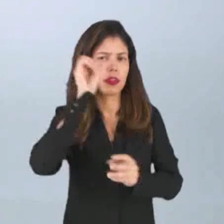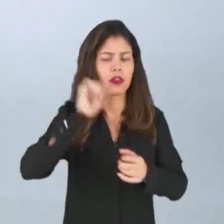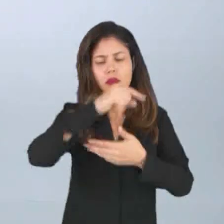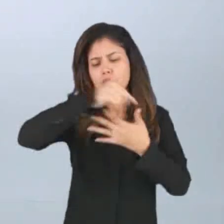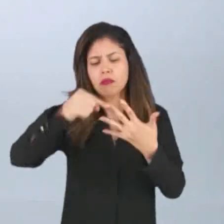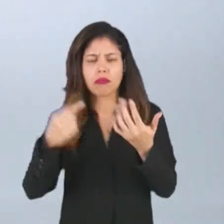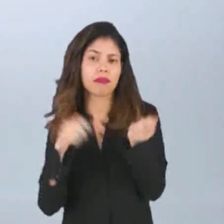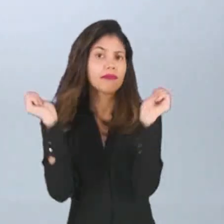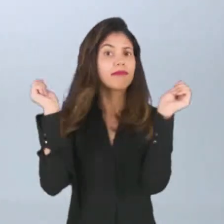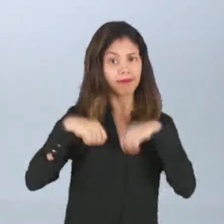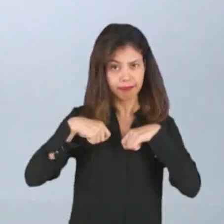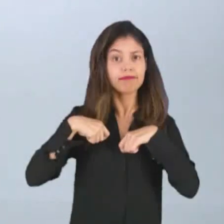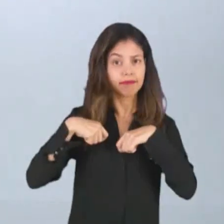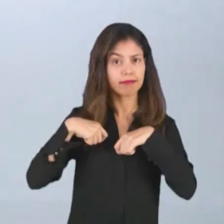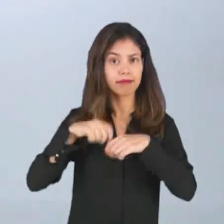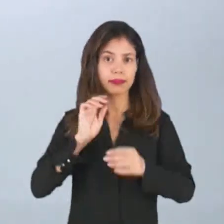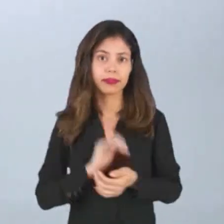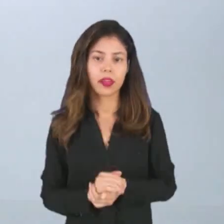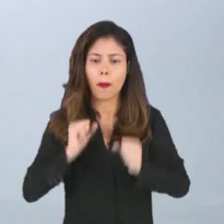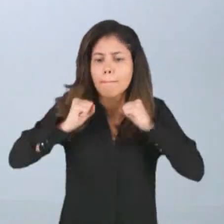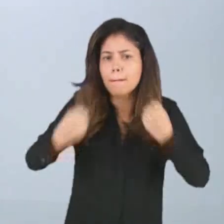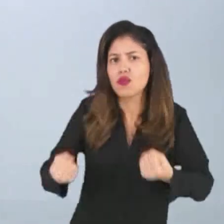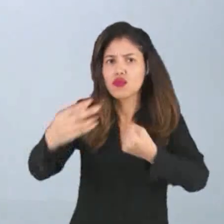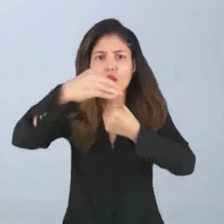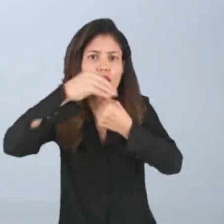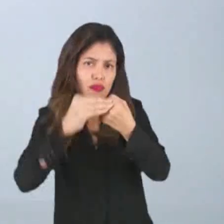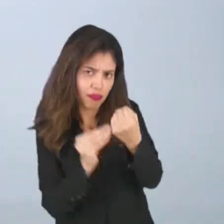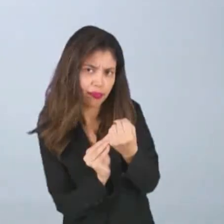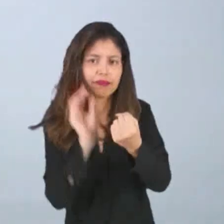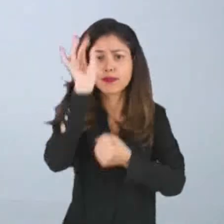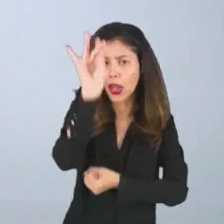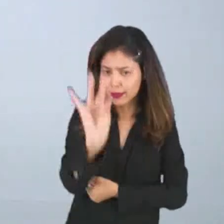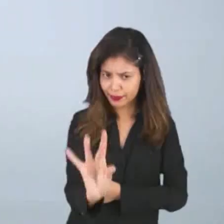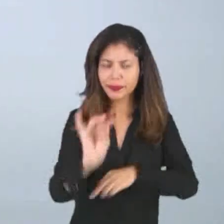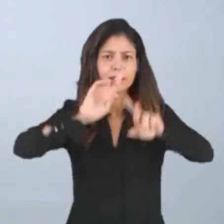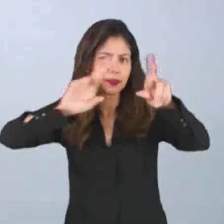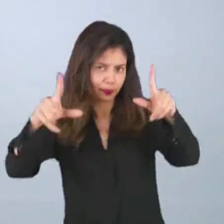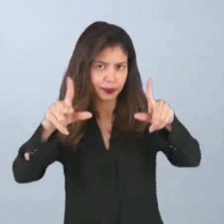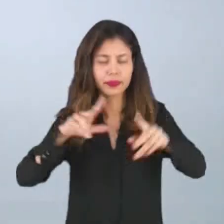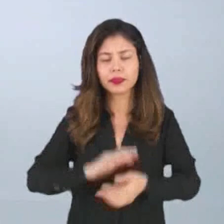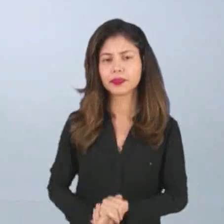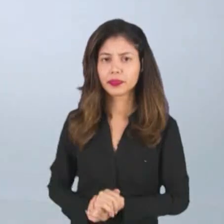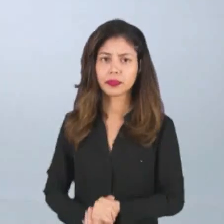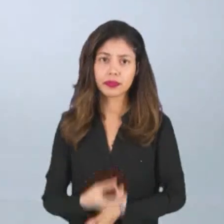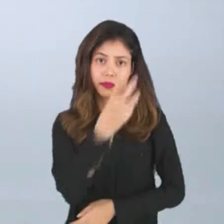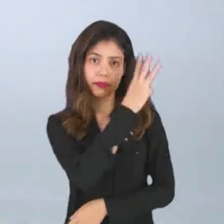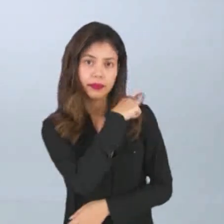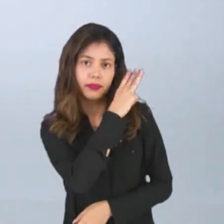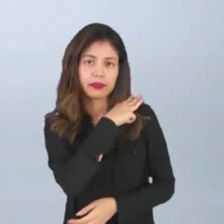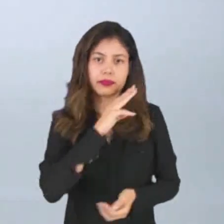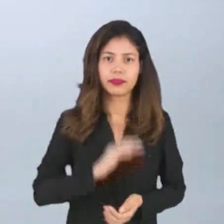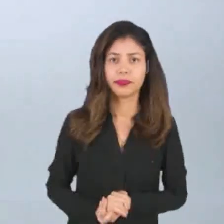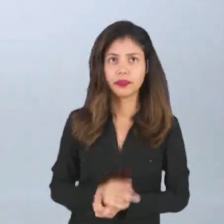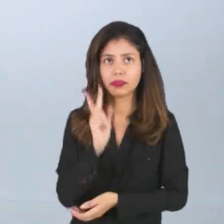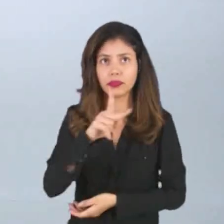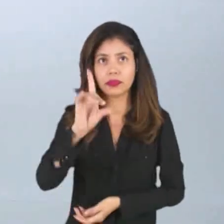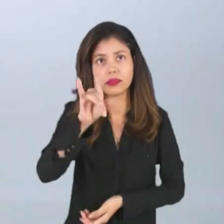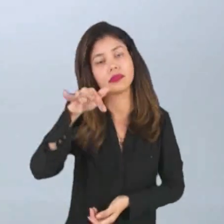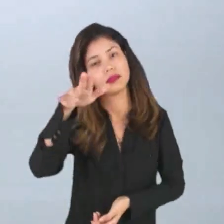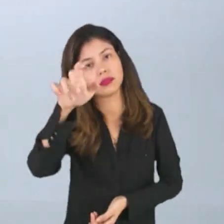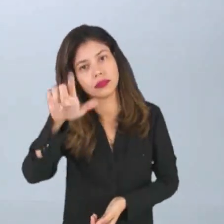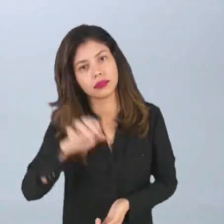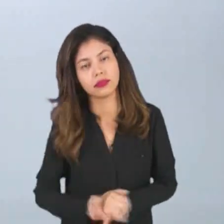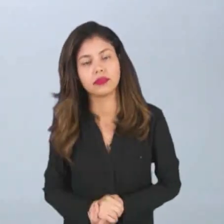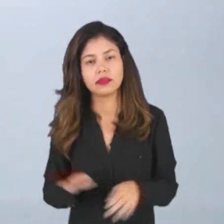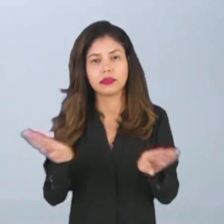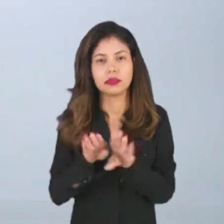aplicabilidade. Bem, essa aula é para a turma da terceira série do ensino médio. Eu sou a professora Daniele e essa é a nossa 26ª aula